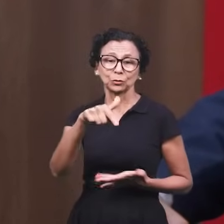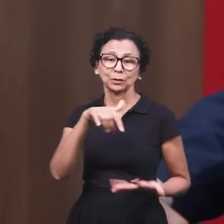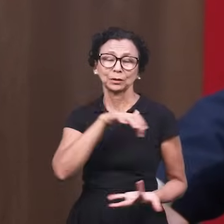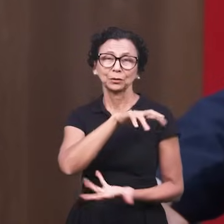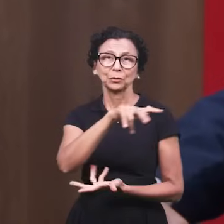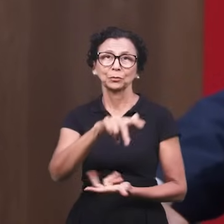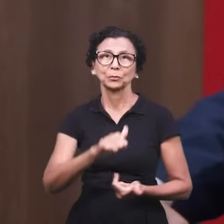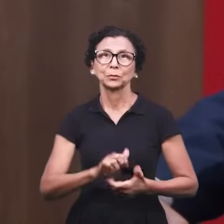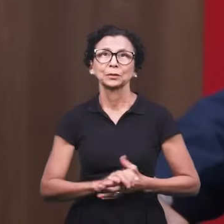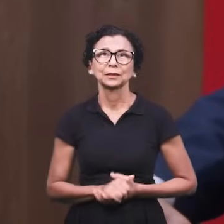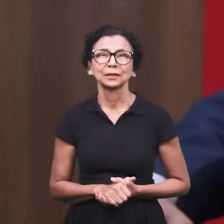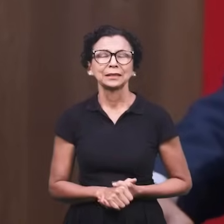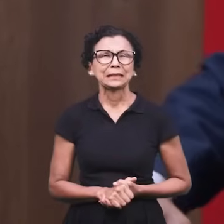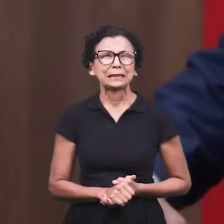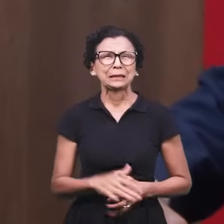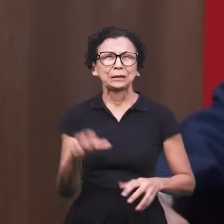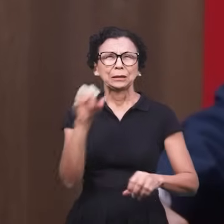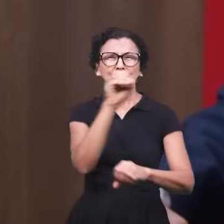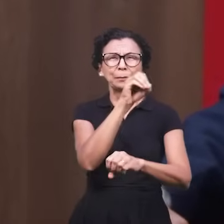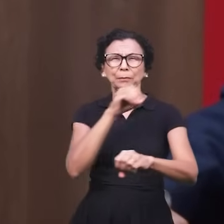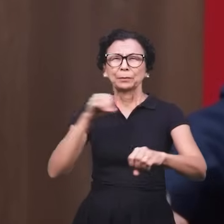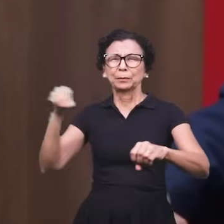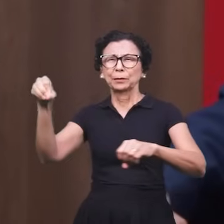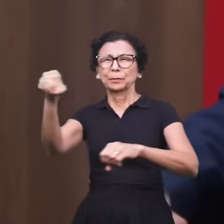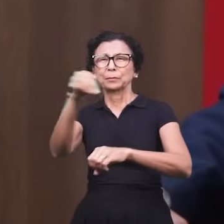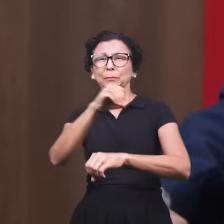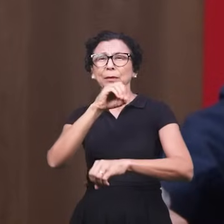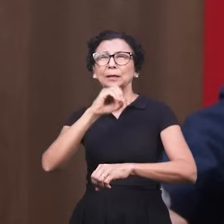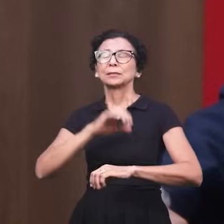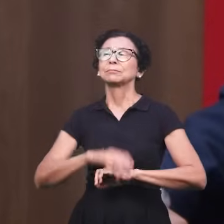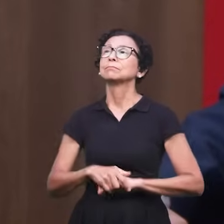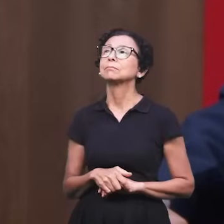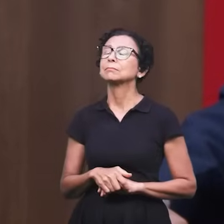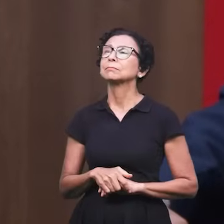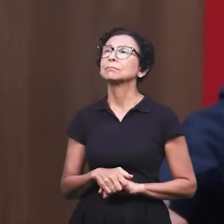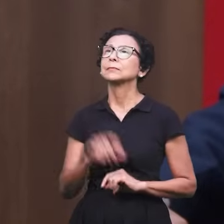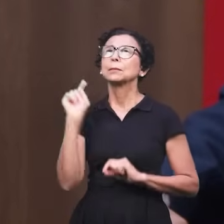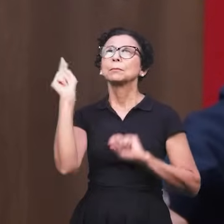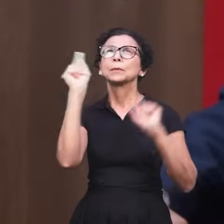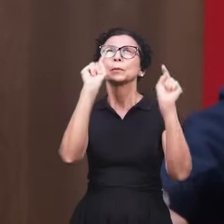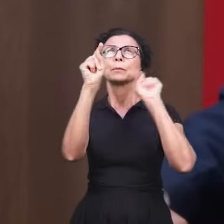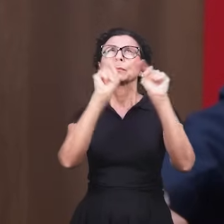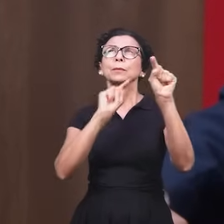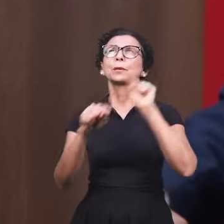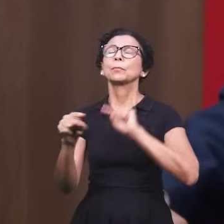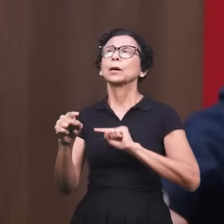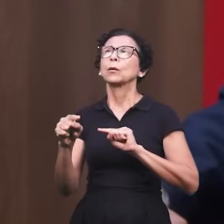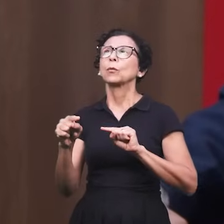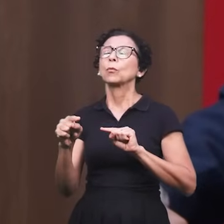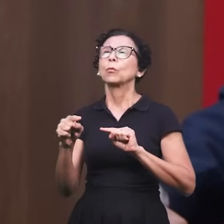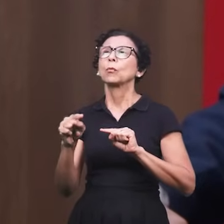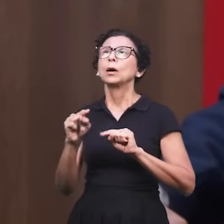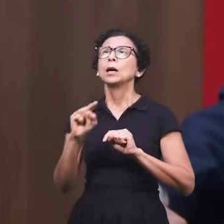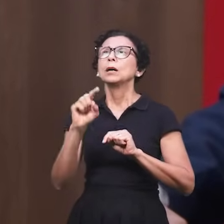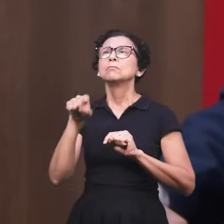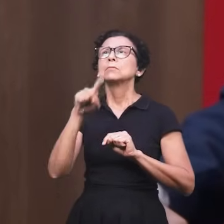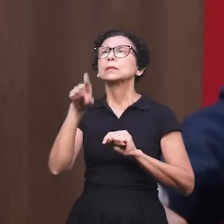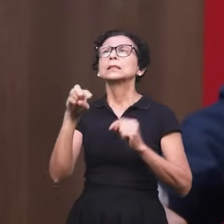assim, tem bilhões de galáxias. Quem fez isso tudo? O meu Deus. Que Deus é esse? Que mente